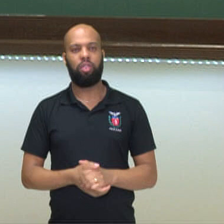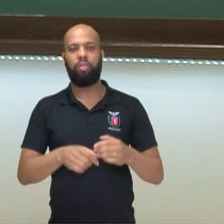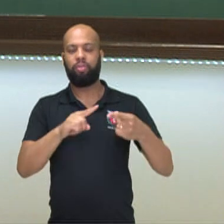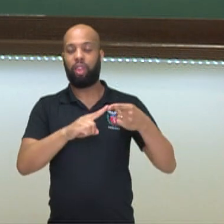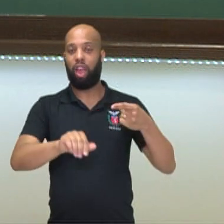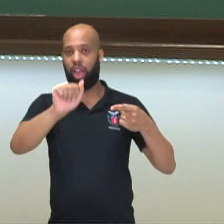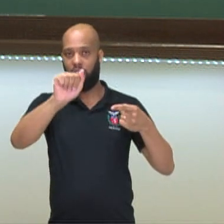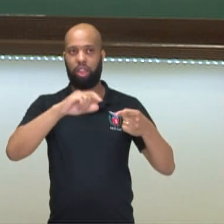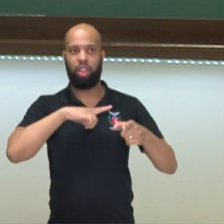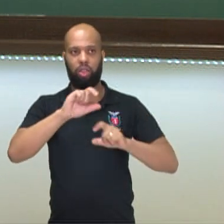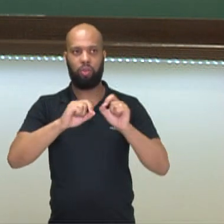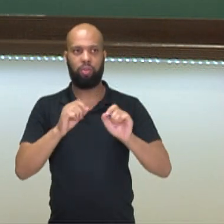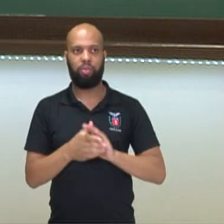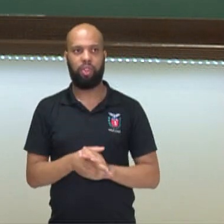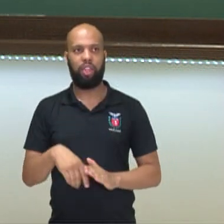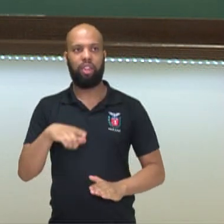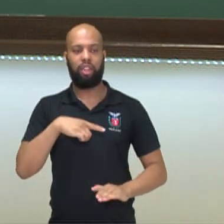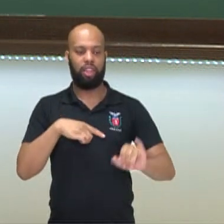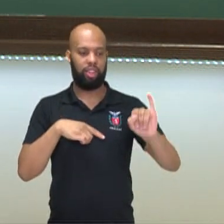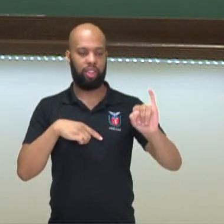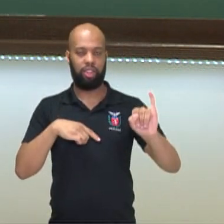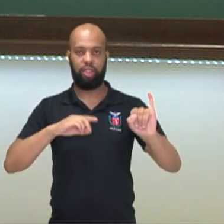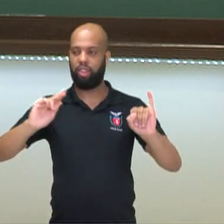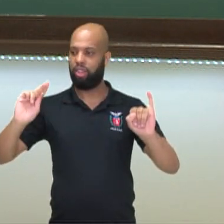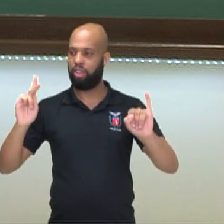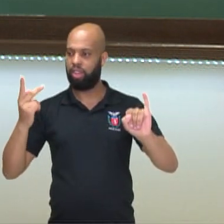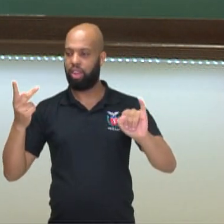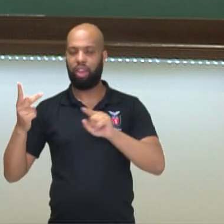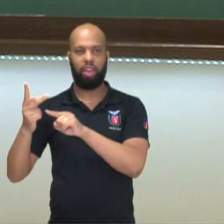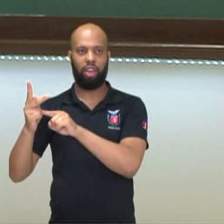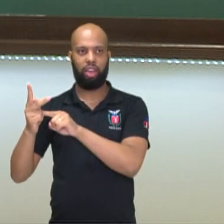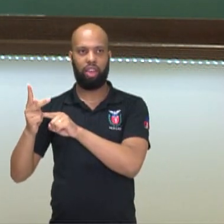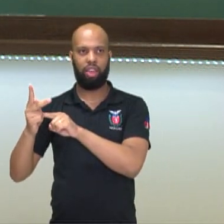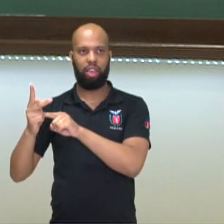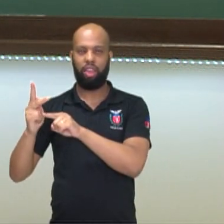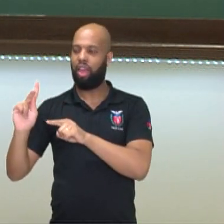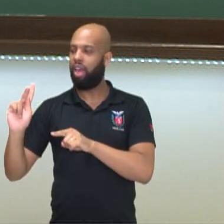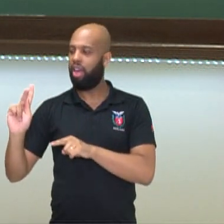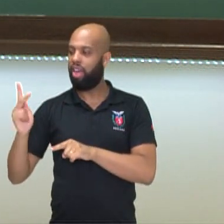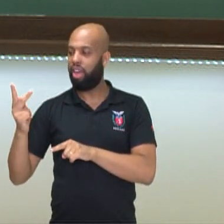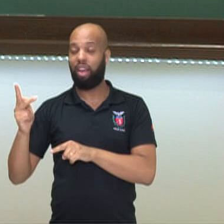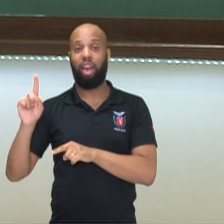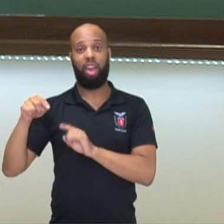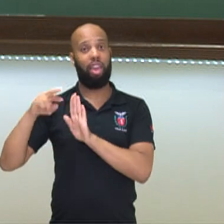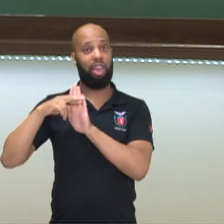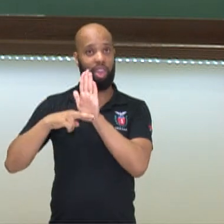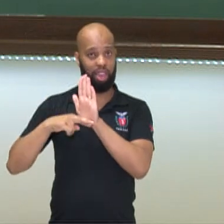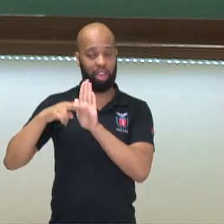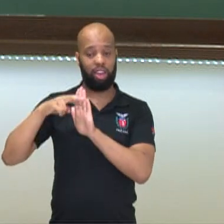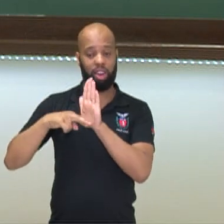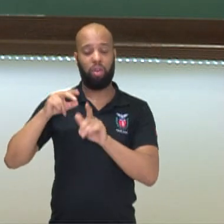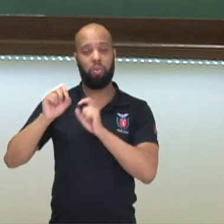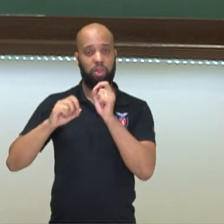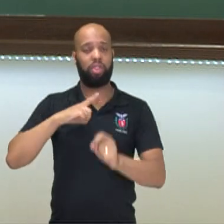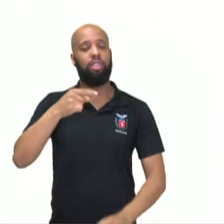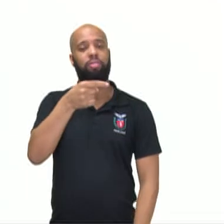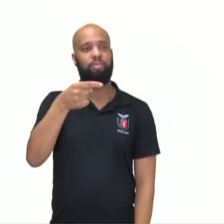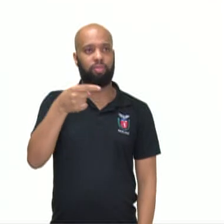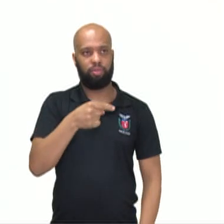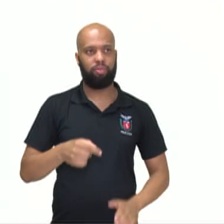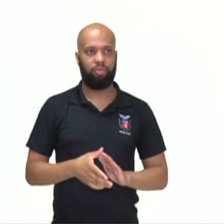Anti-higiênico. Nós temos um I, uma vogal, mais um H. Aparece o